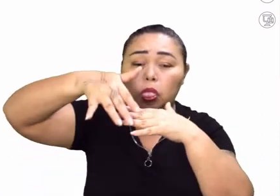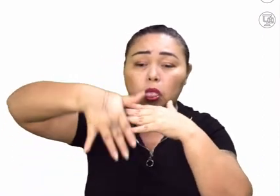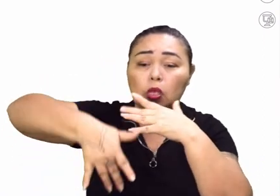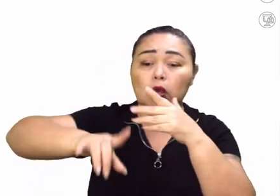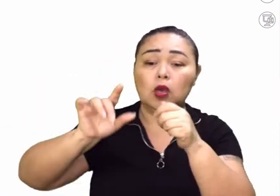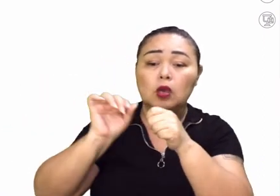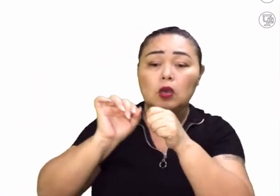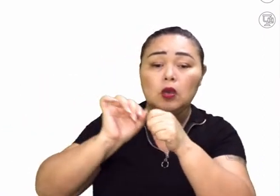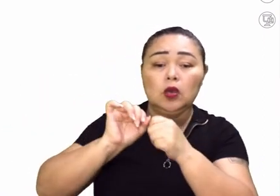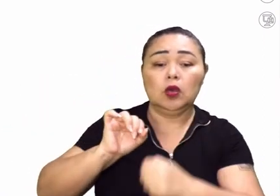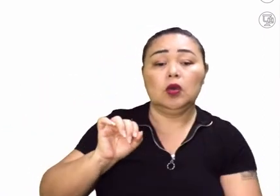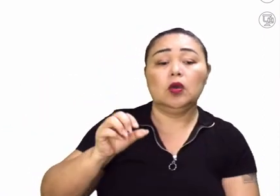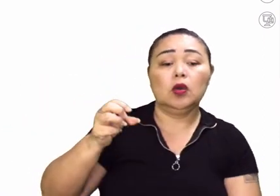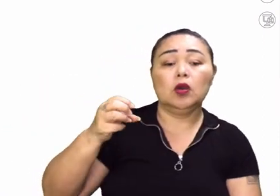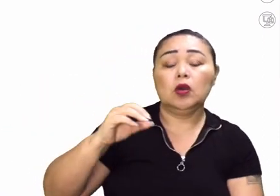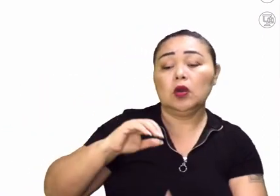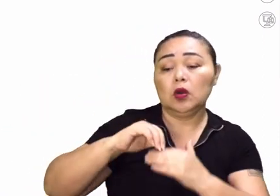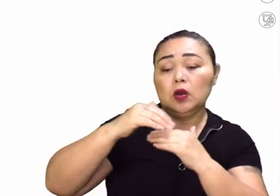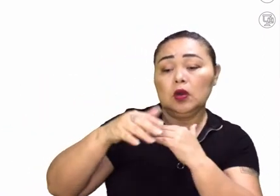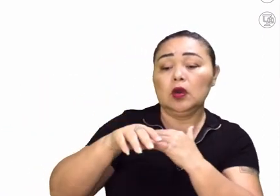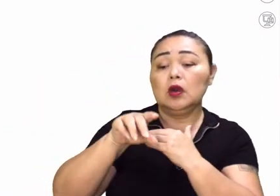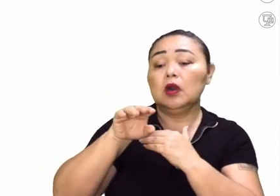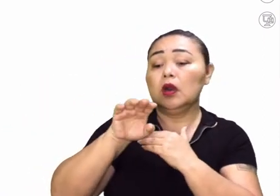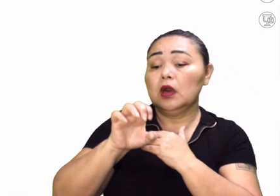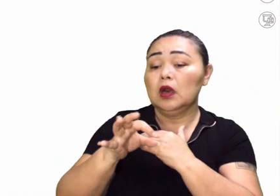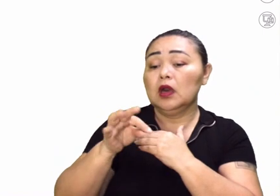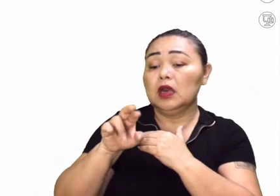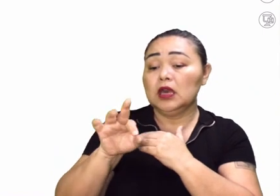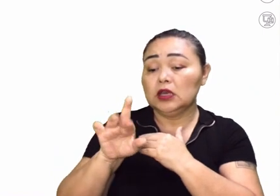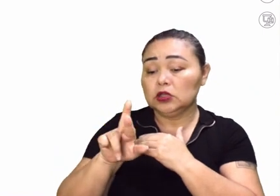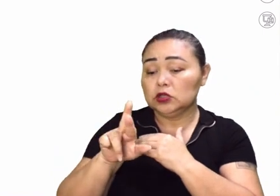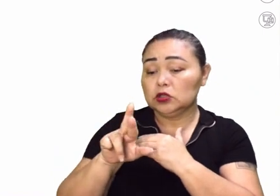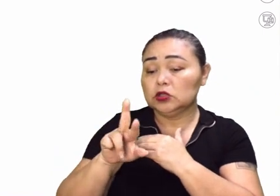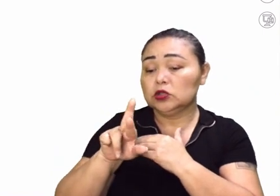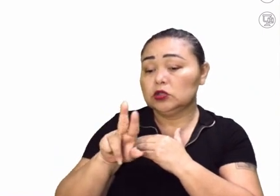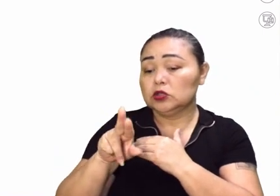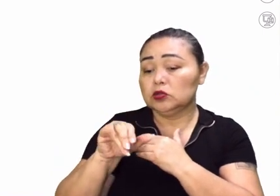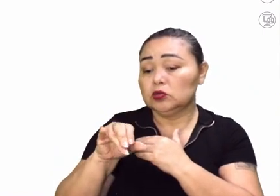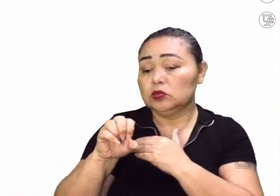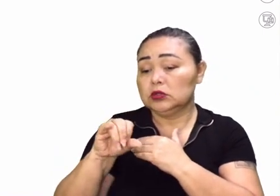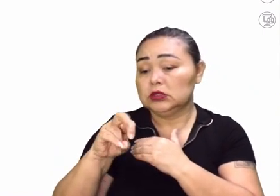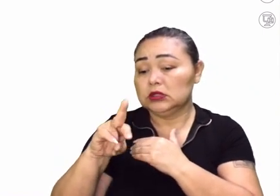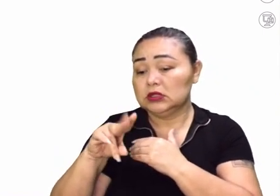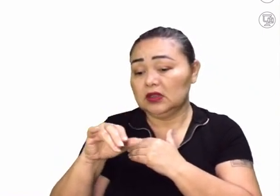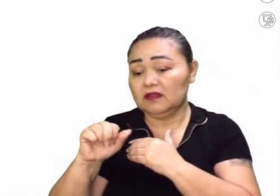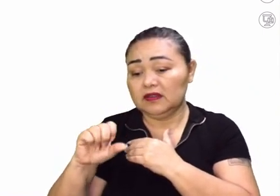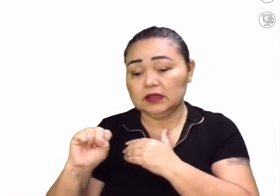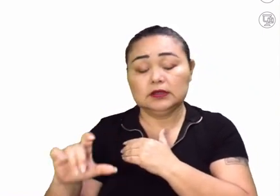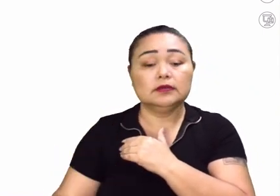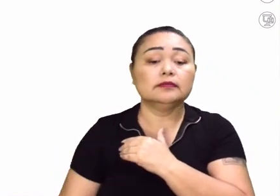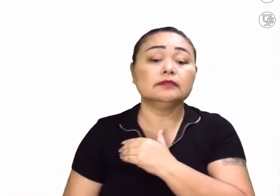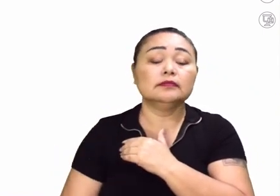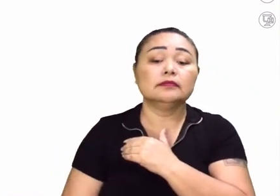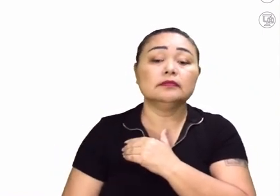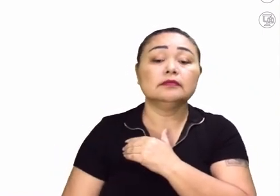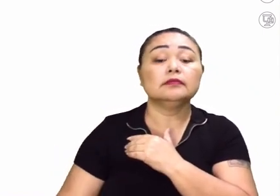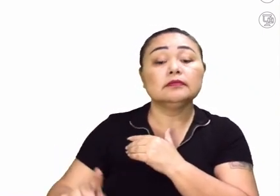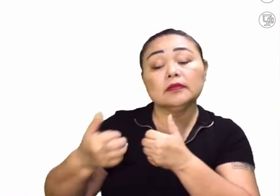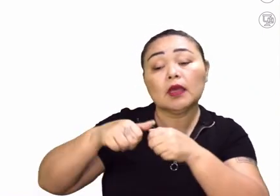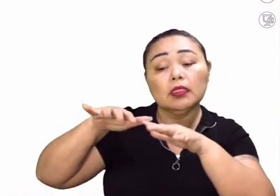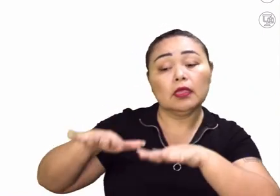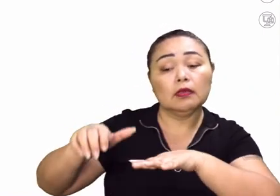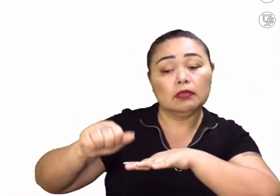chamada magmática extrusiva muito bem é isso beleza e as